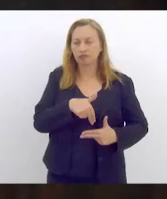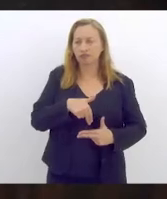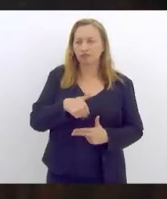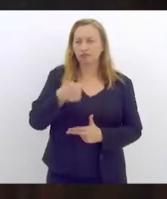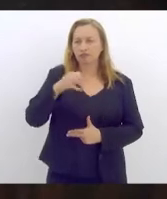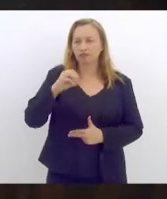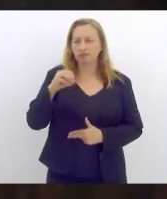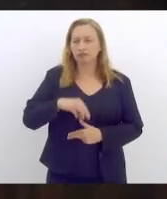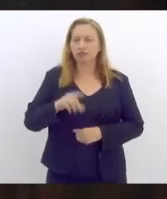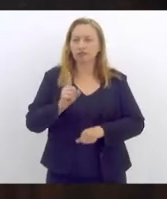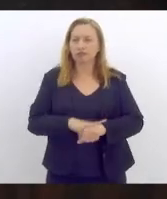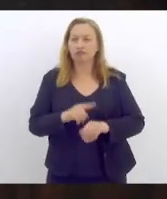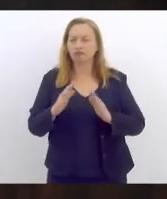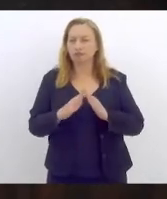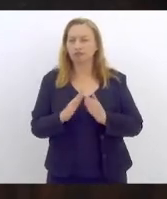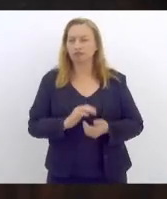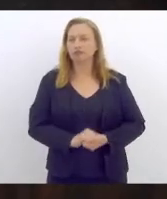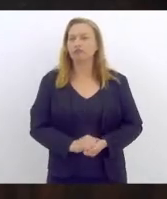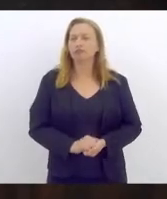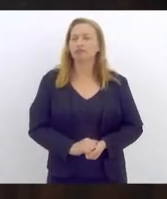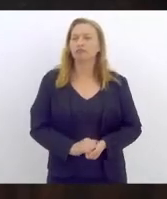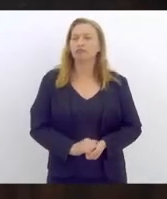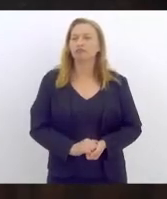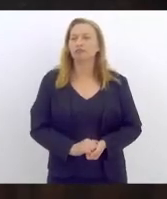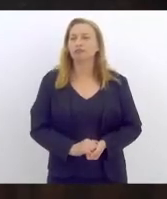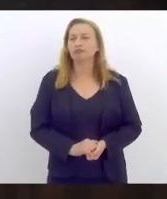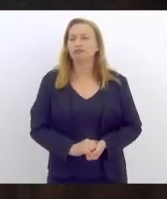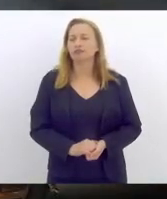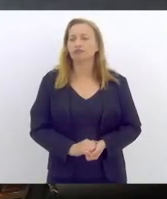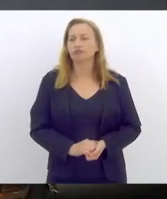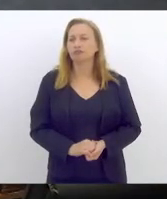de 10 minutos no tempo regimental